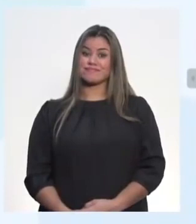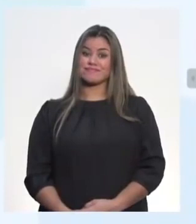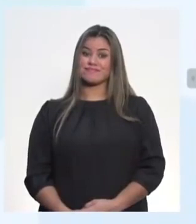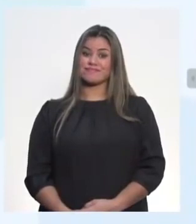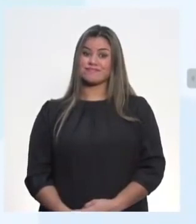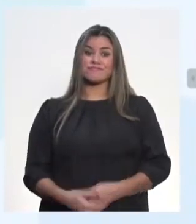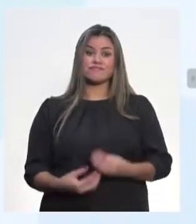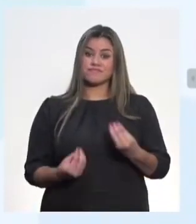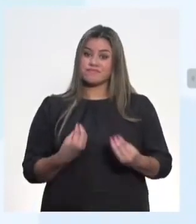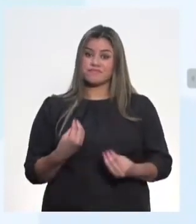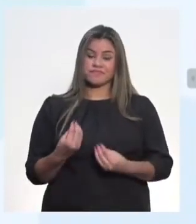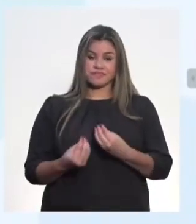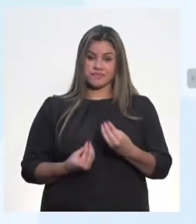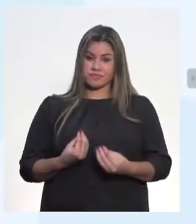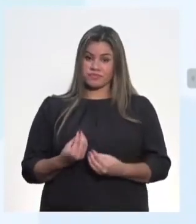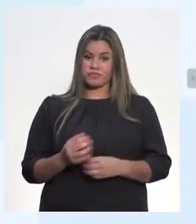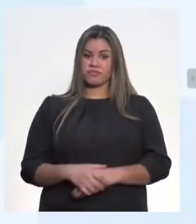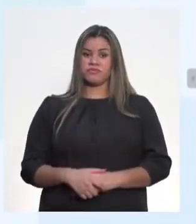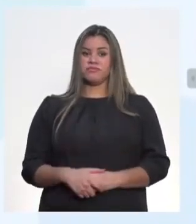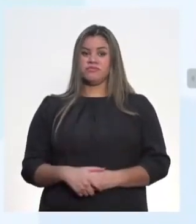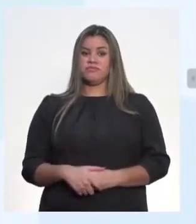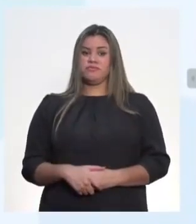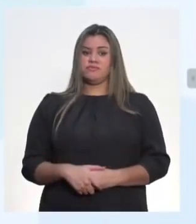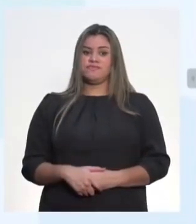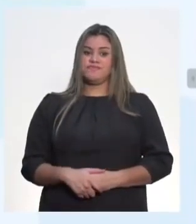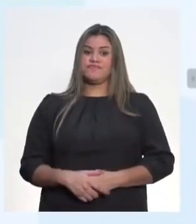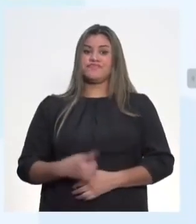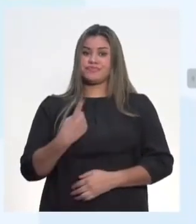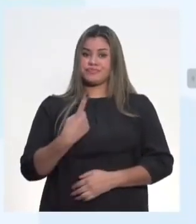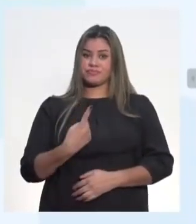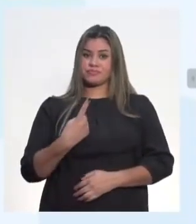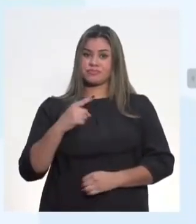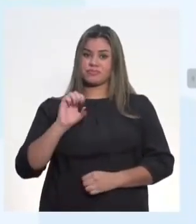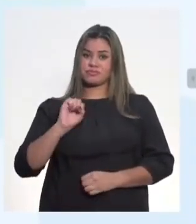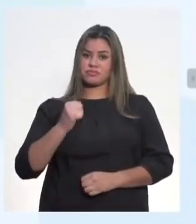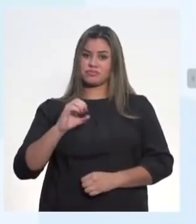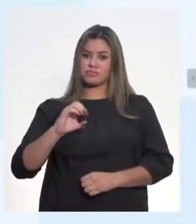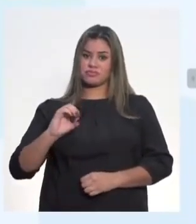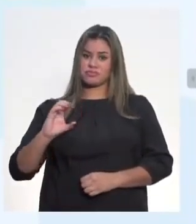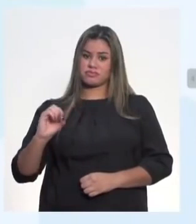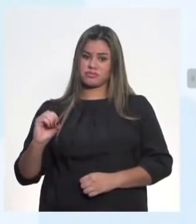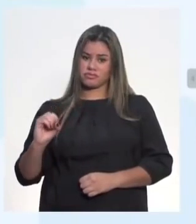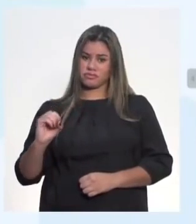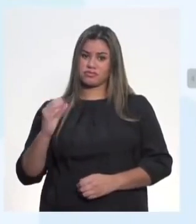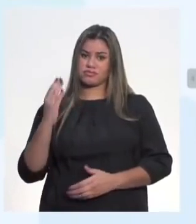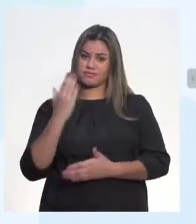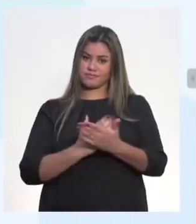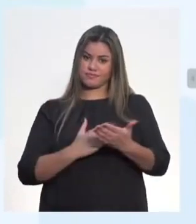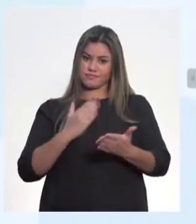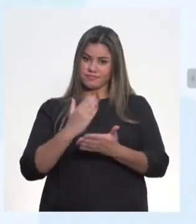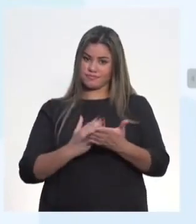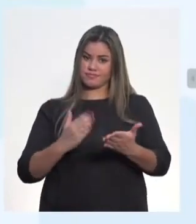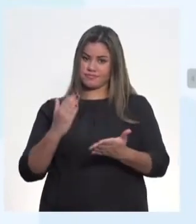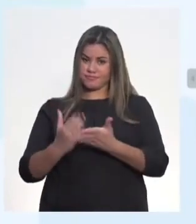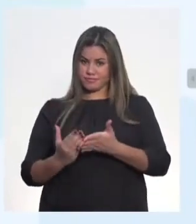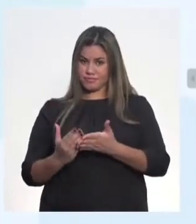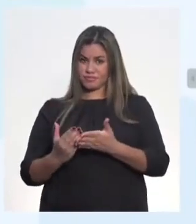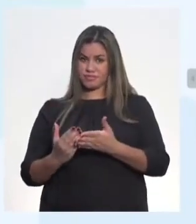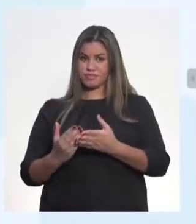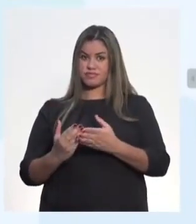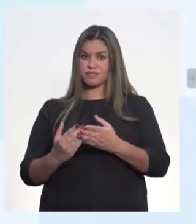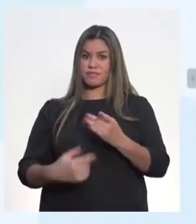fazer? Vou pagar os 1.800 se eu comprar parcelado, certo? A ideia é essa.